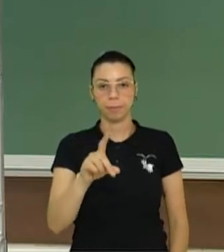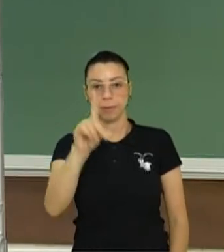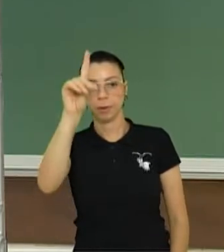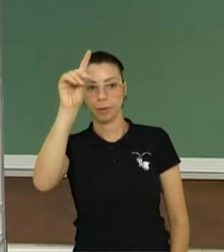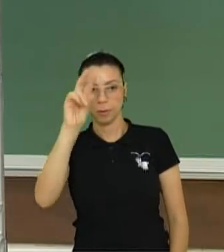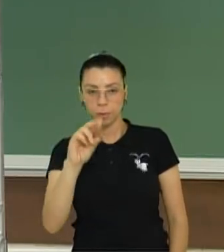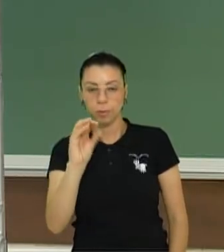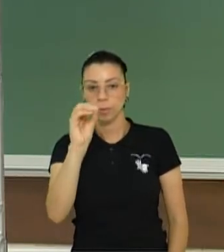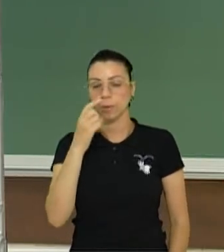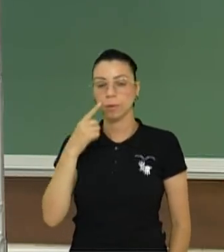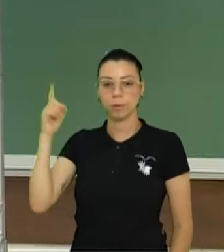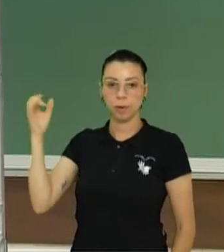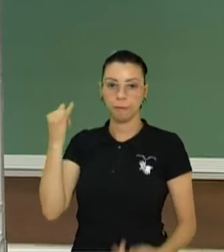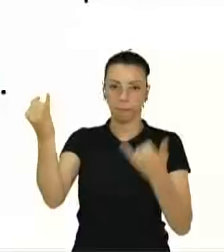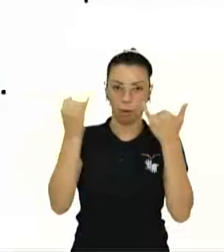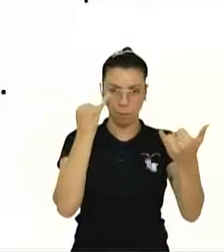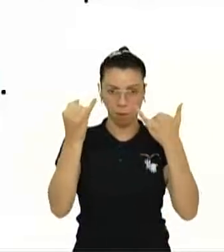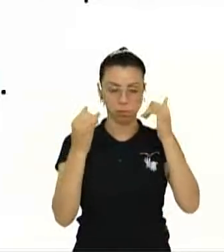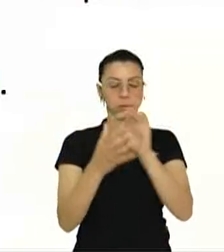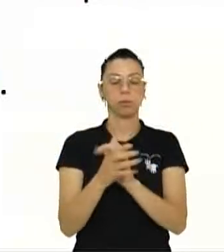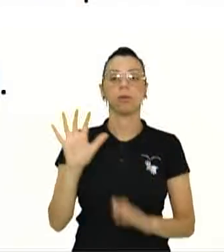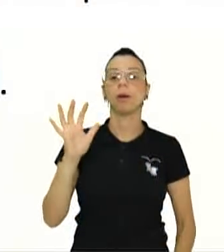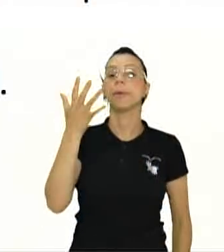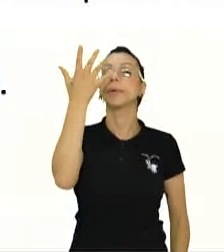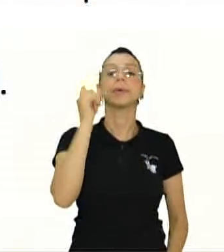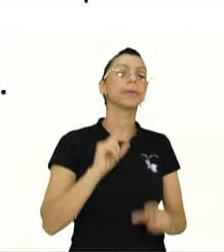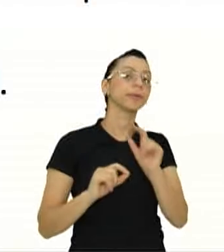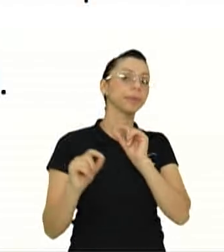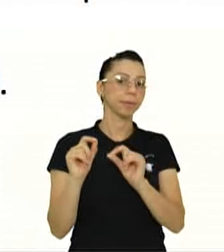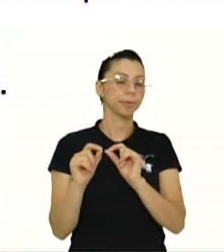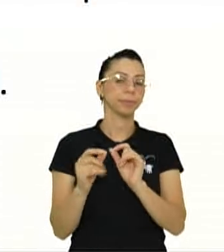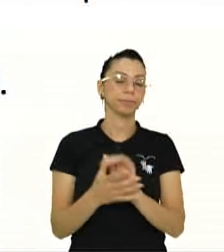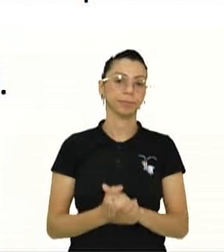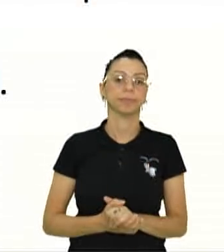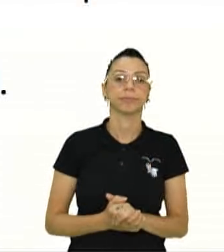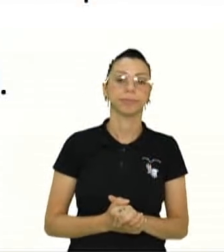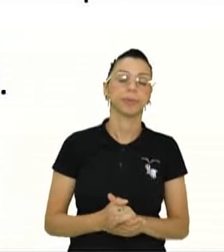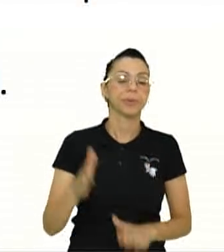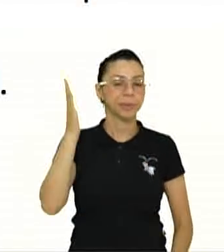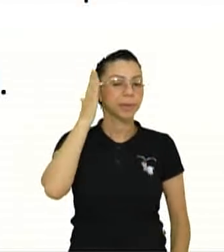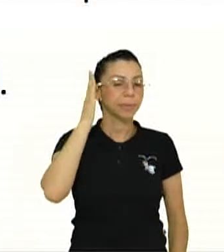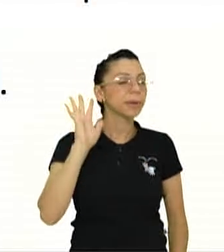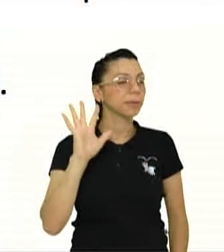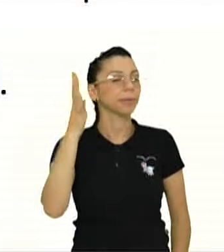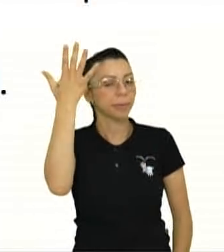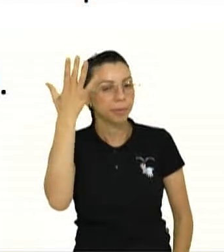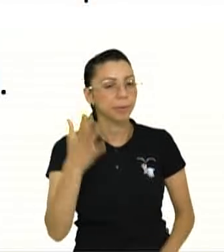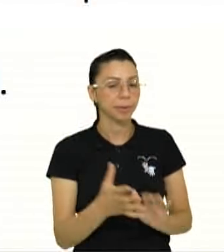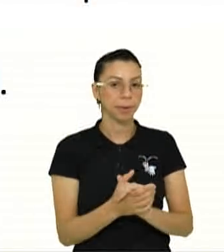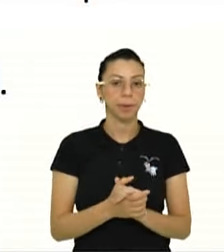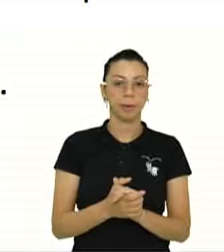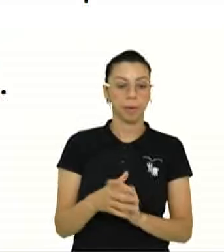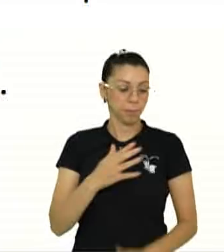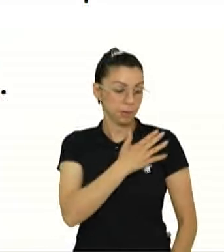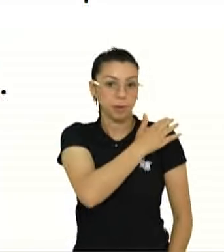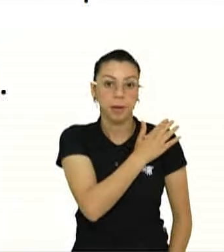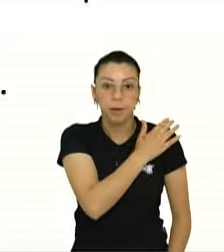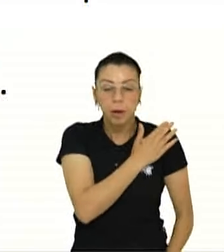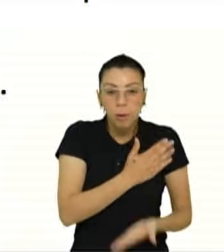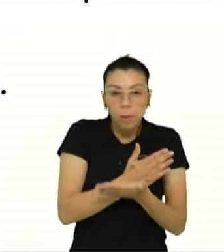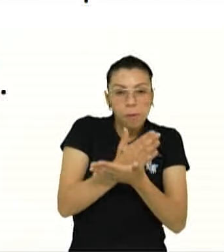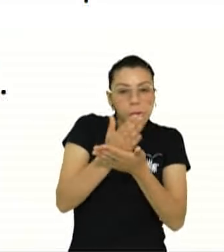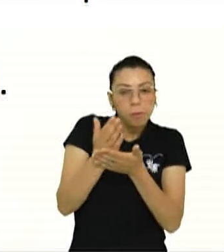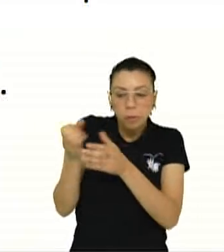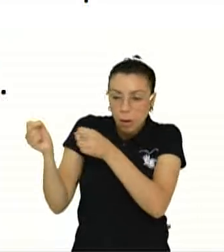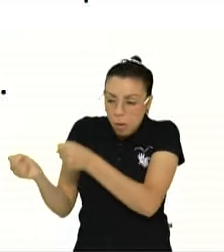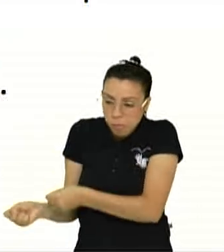tirei daqui essa informação, aconteceu o imprevisível, o previsível. O poder dos generais ficaram muito poderosos.